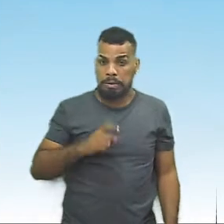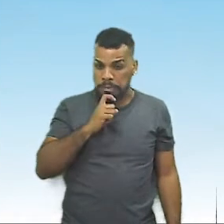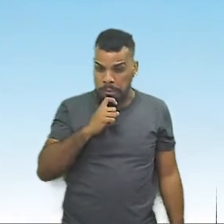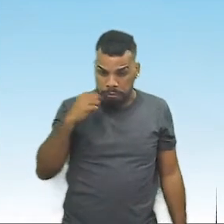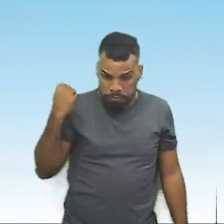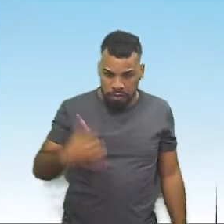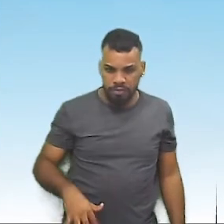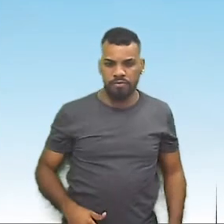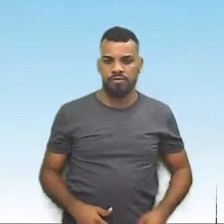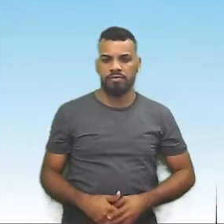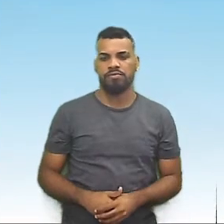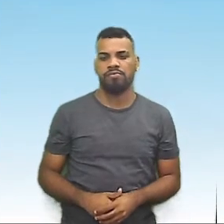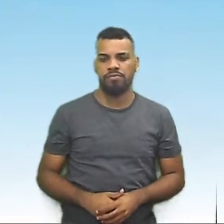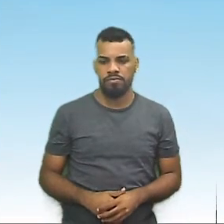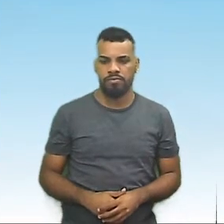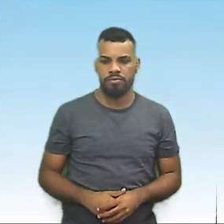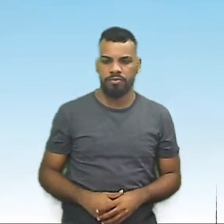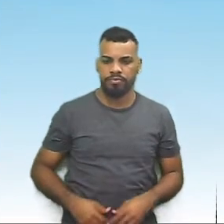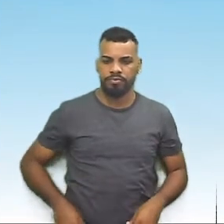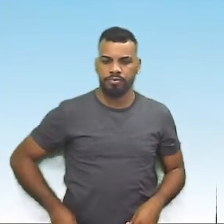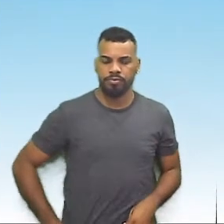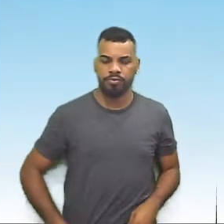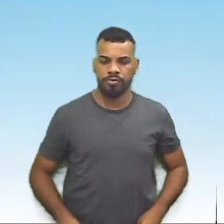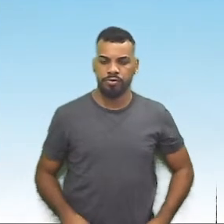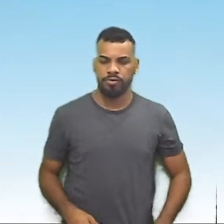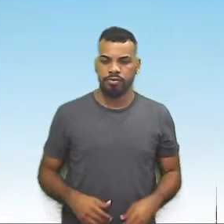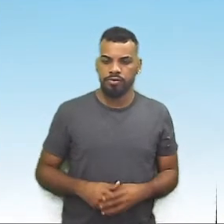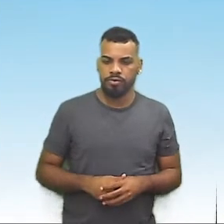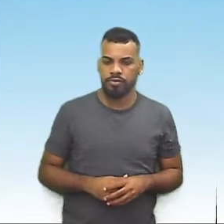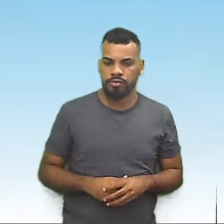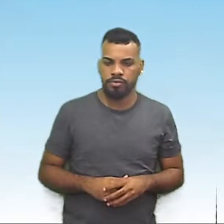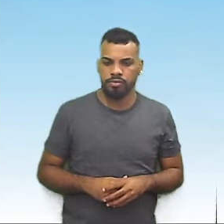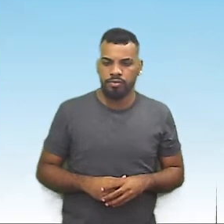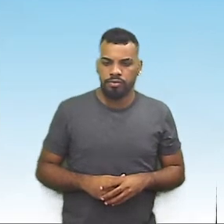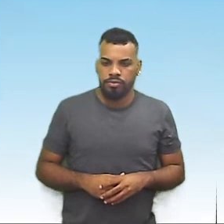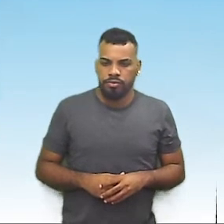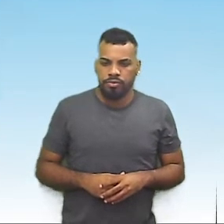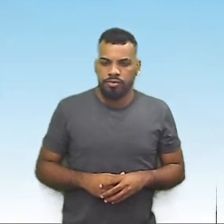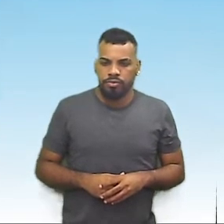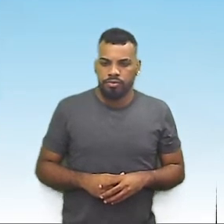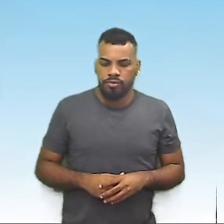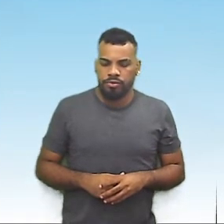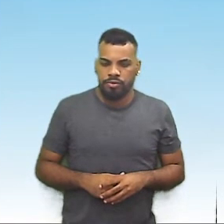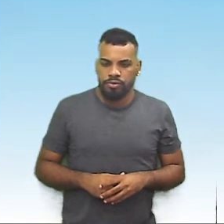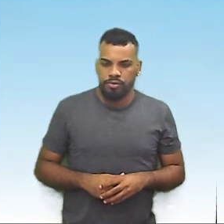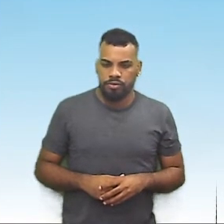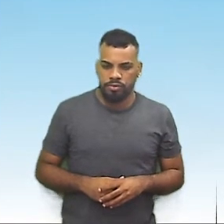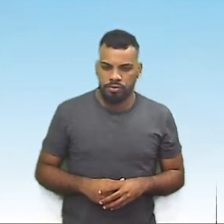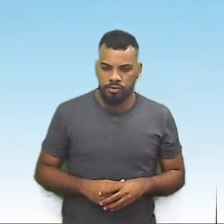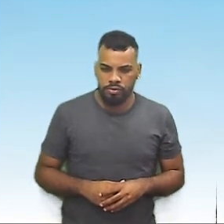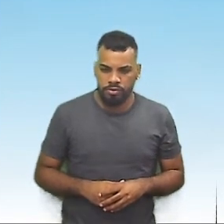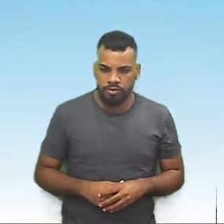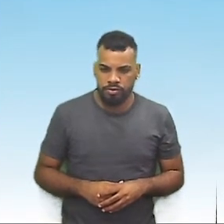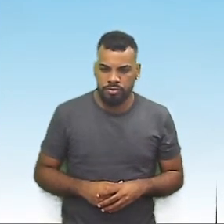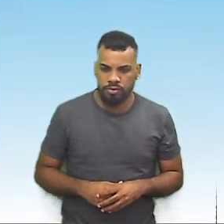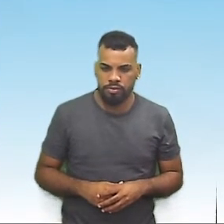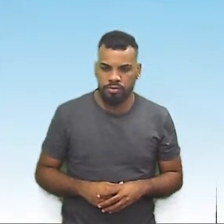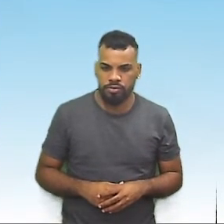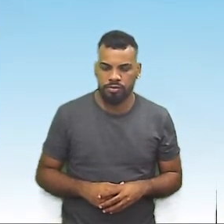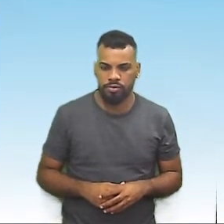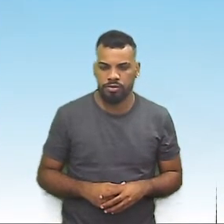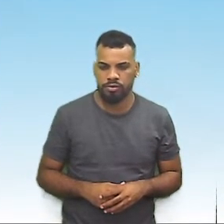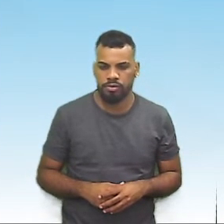Bora agora falar do papel dos oceanos no equilíbrio termodinâmico do nosso